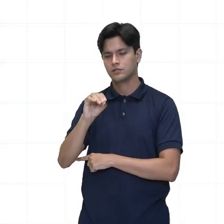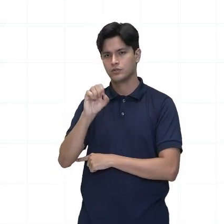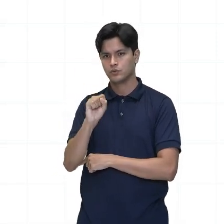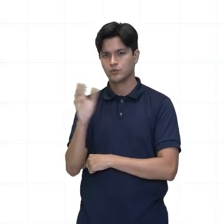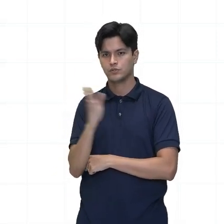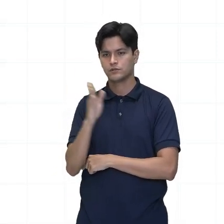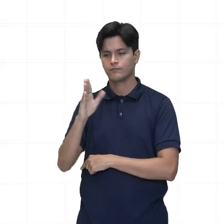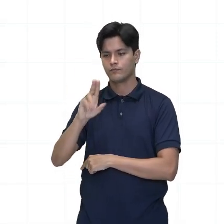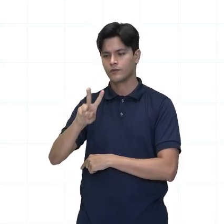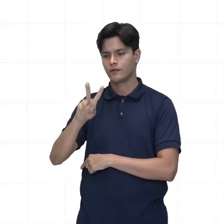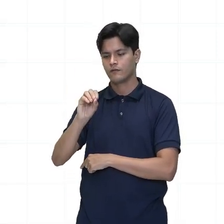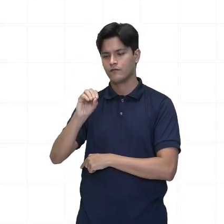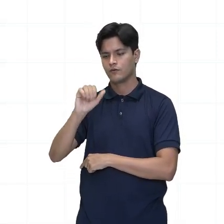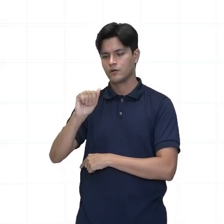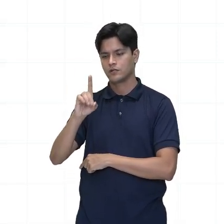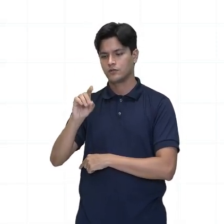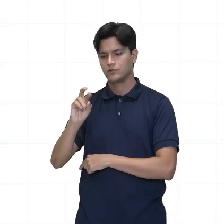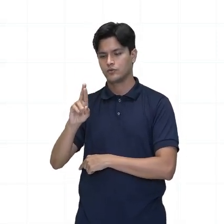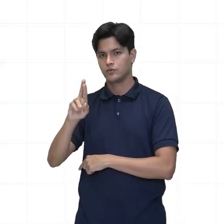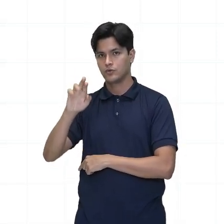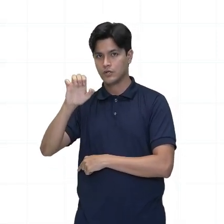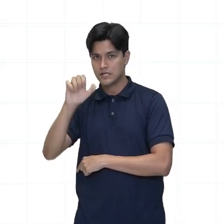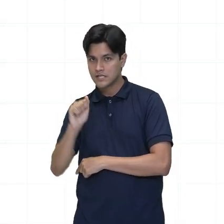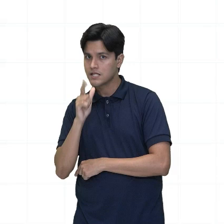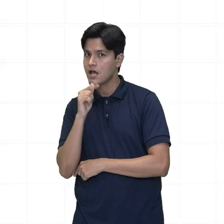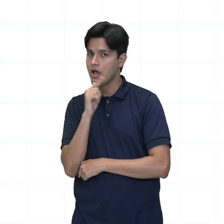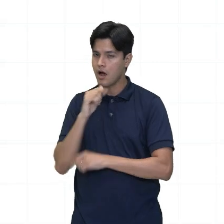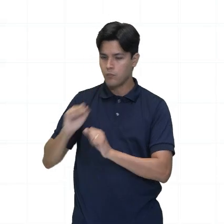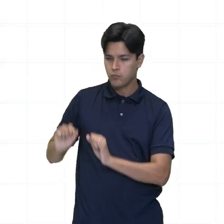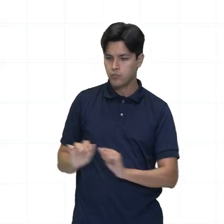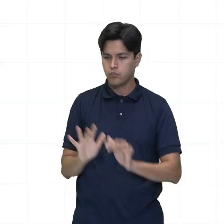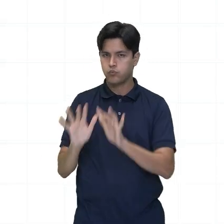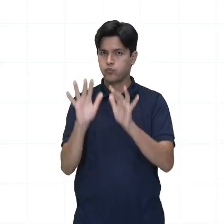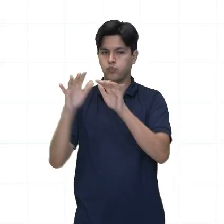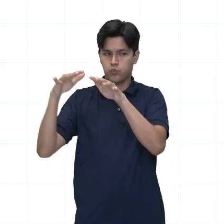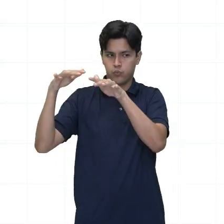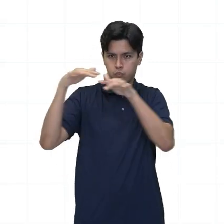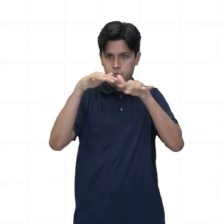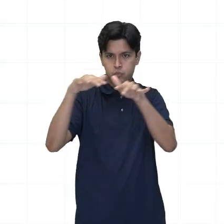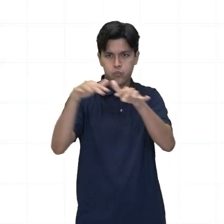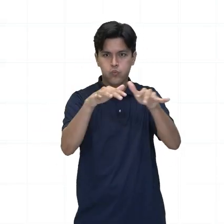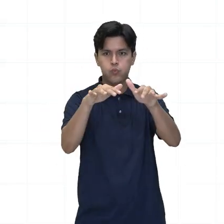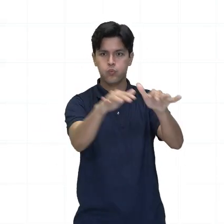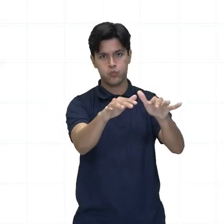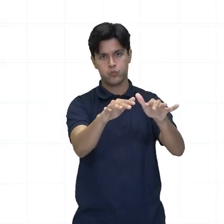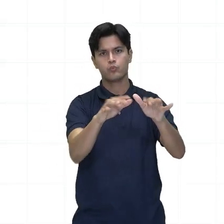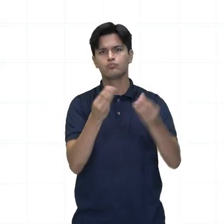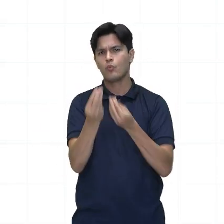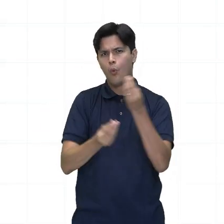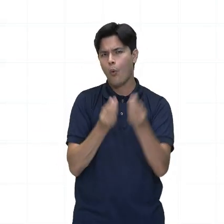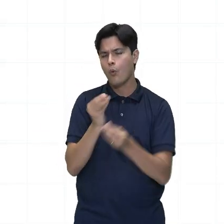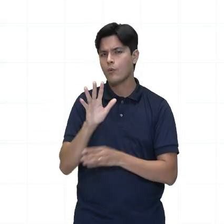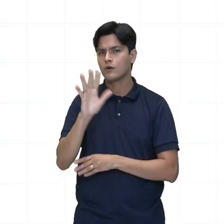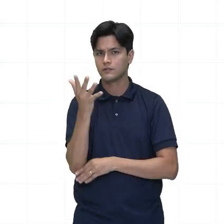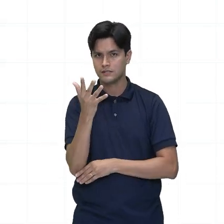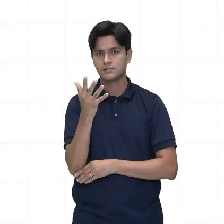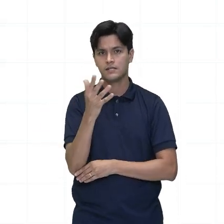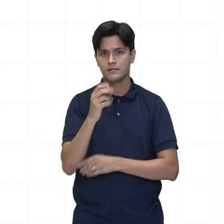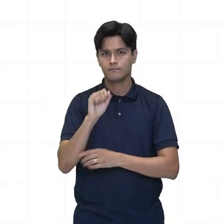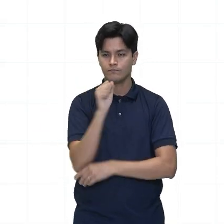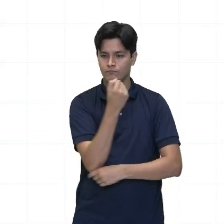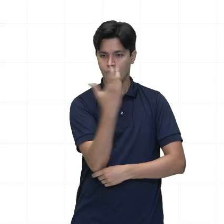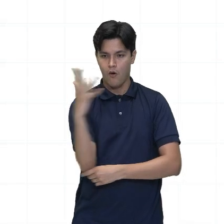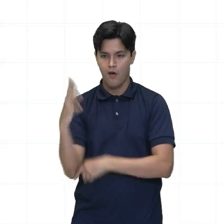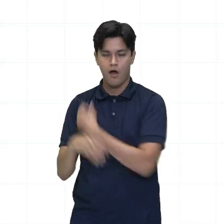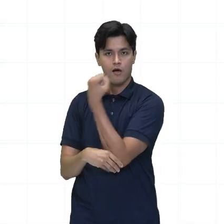essa água que evapora dos rios, mais a evapotranspiração das plantas, vai para a atmosfera,